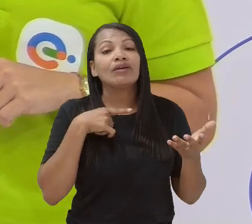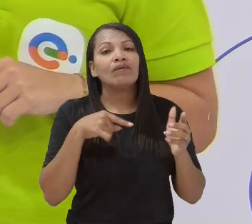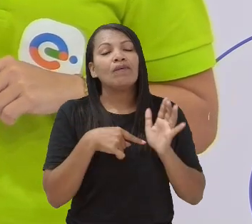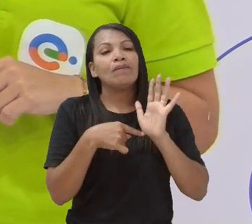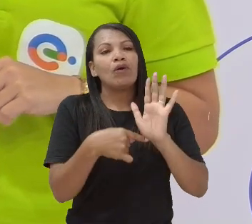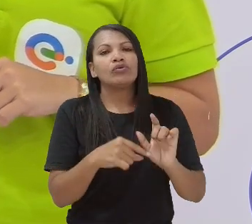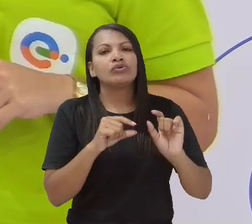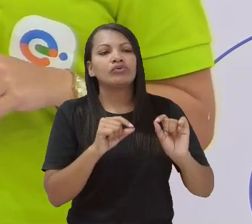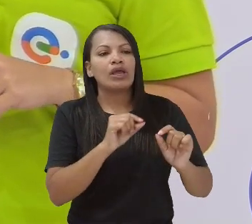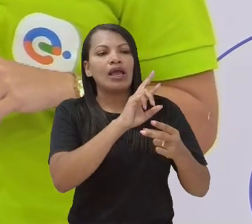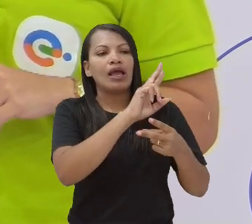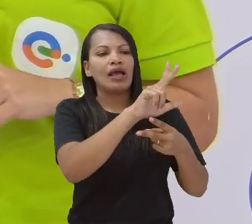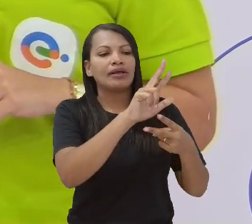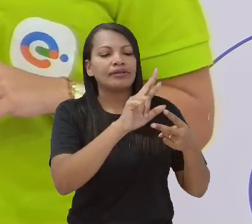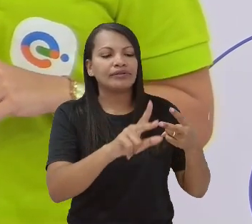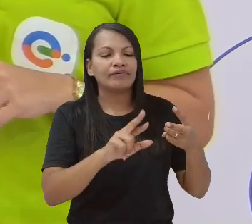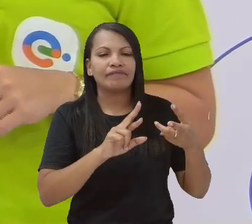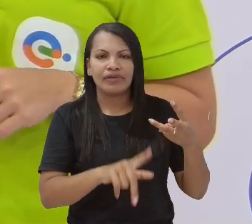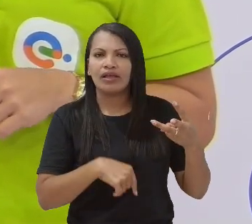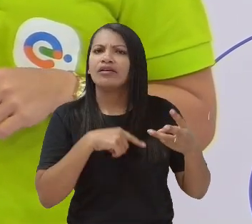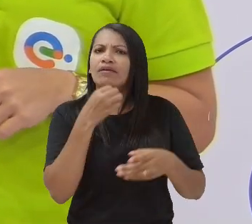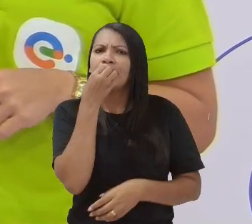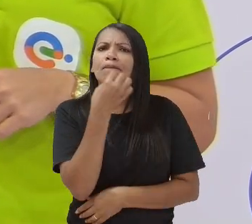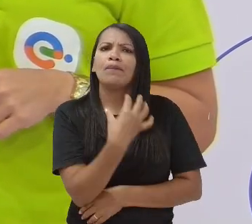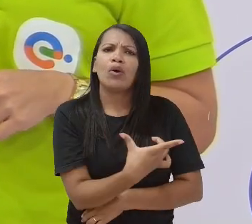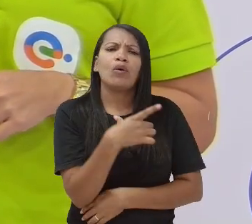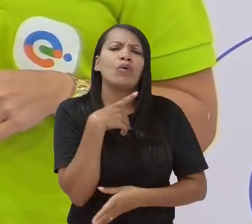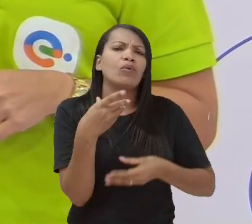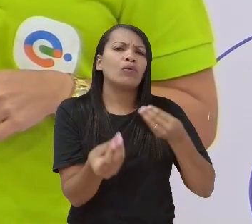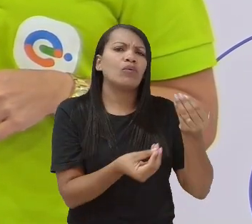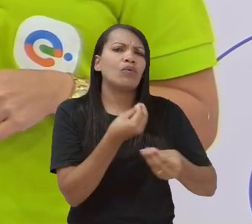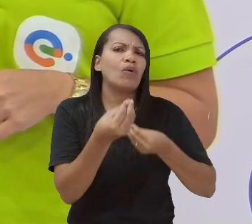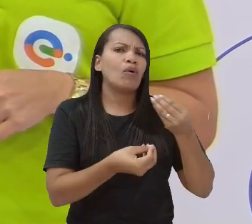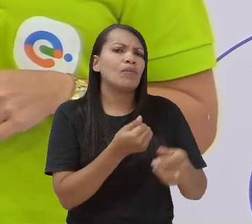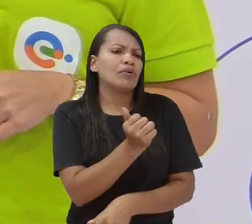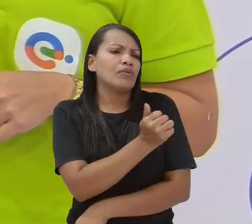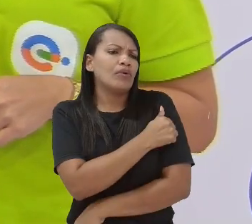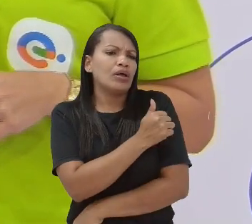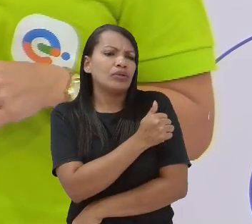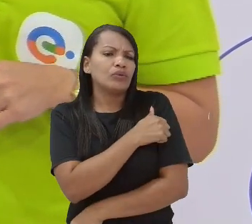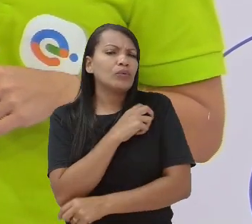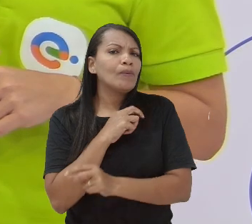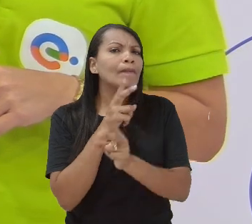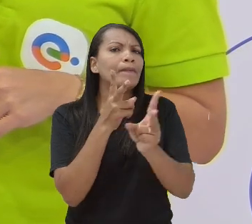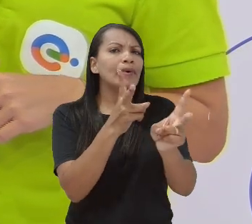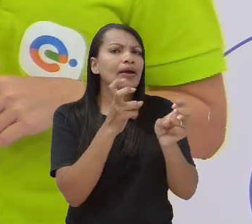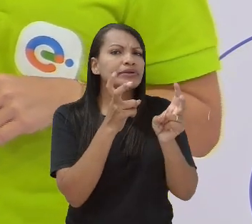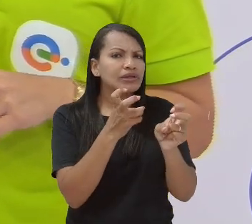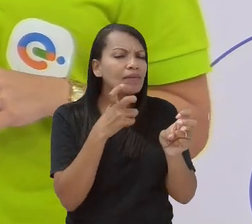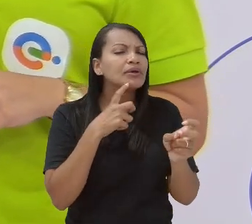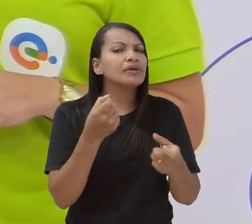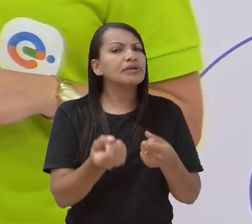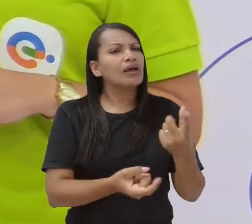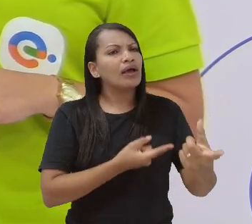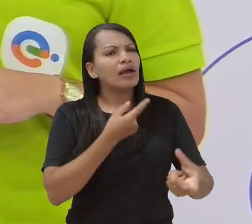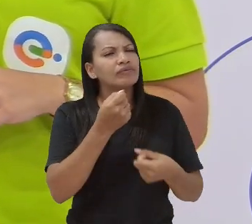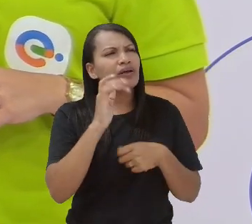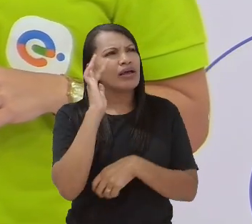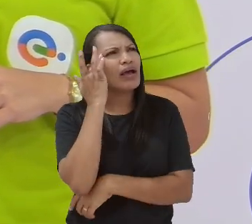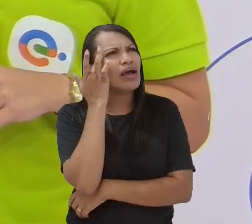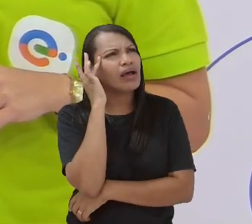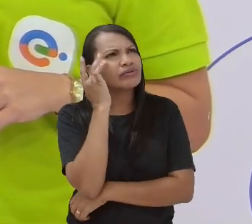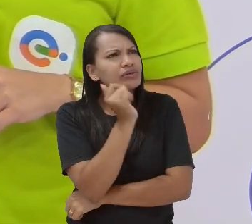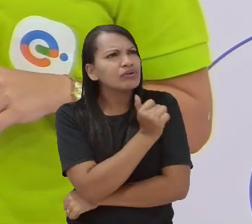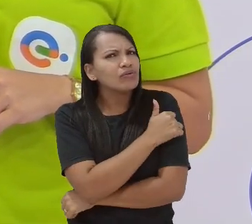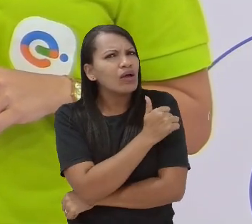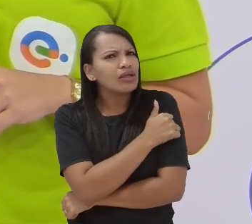essas diferenciações. E foi muito bacana ver como o estudante, ele percebe. Porque muitas vezes a gente acha que o estudante